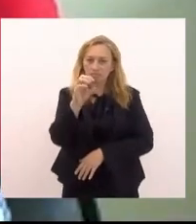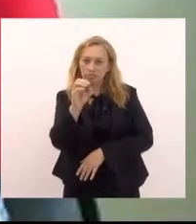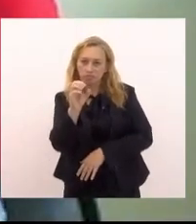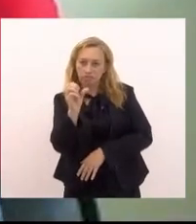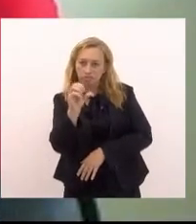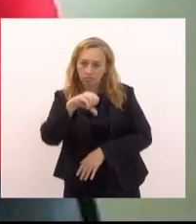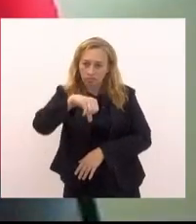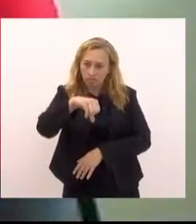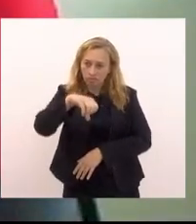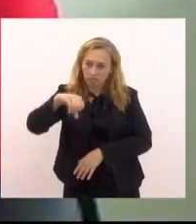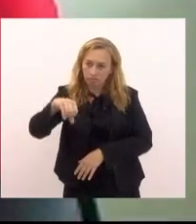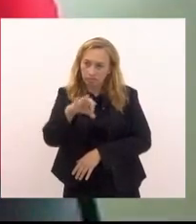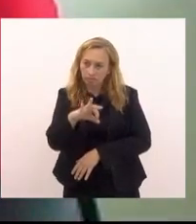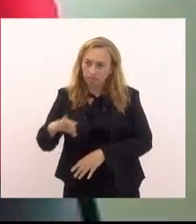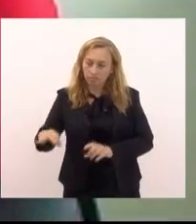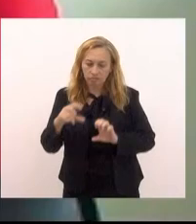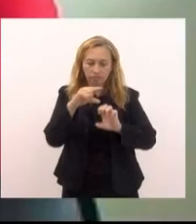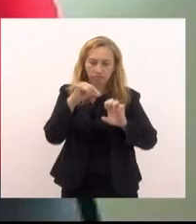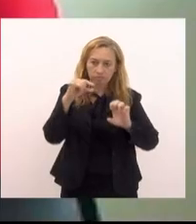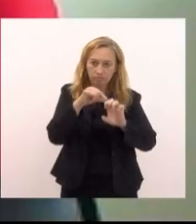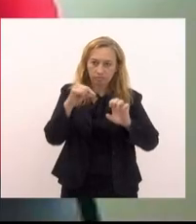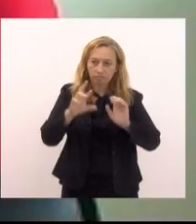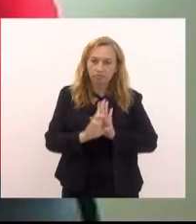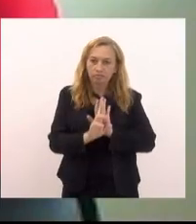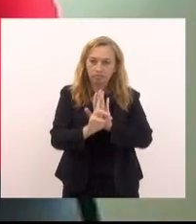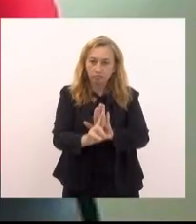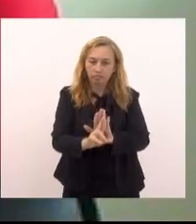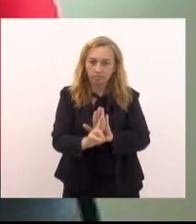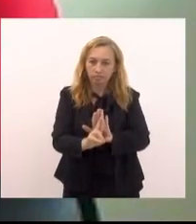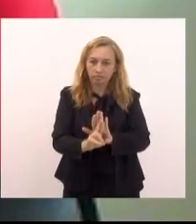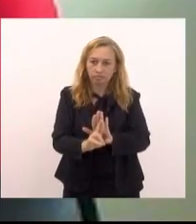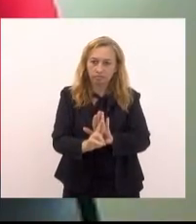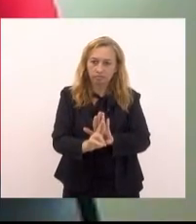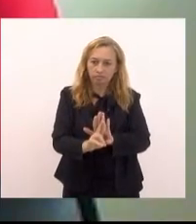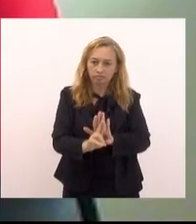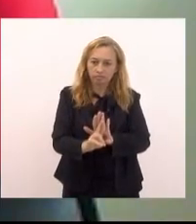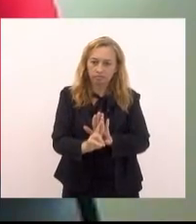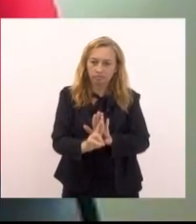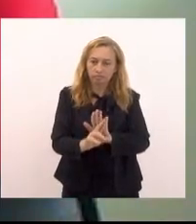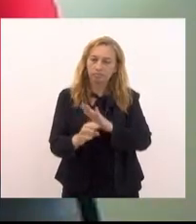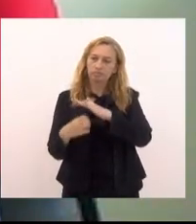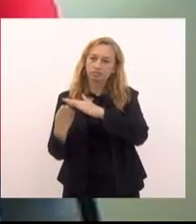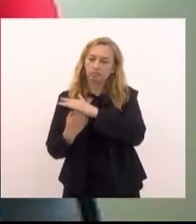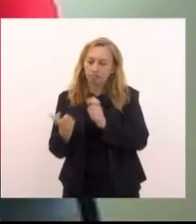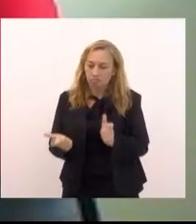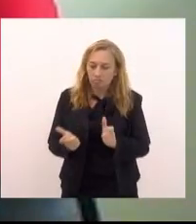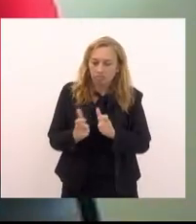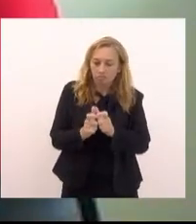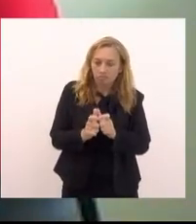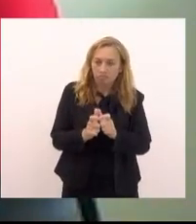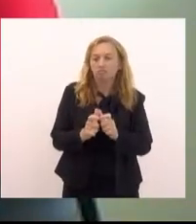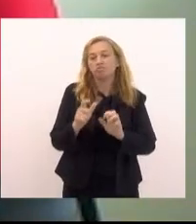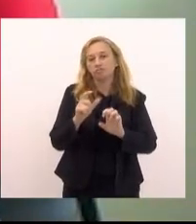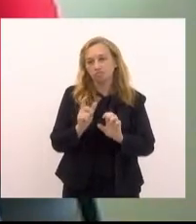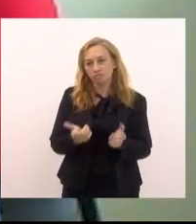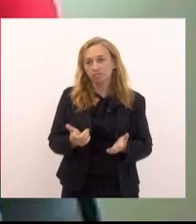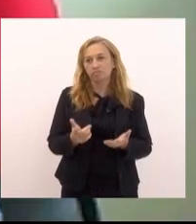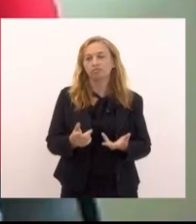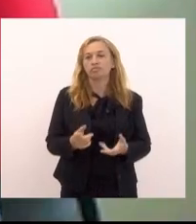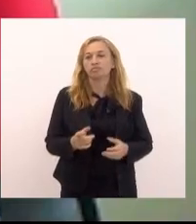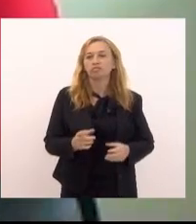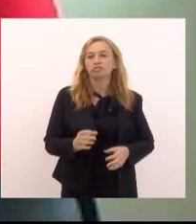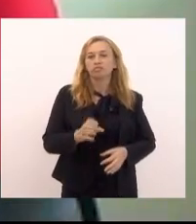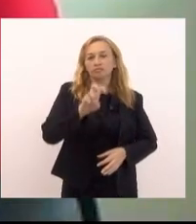99% dos empreendimentos representados são de microempreendedores ou de pequenas empresas, que